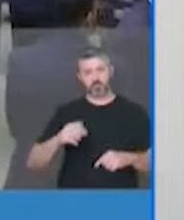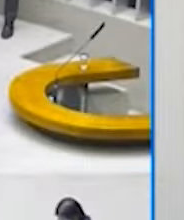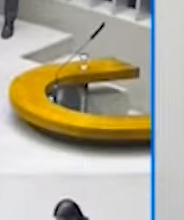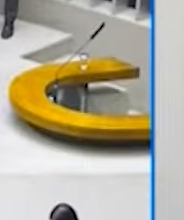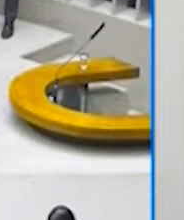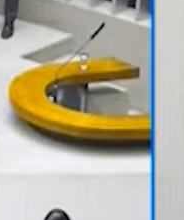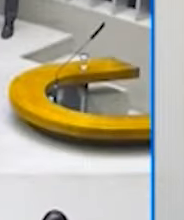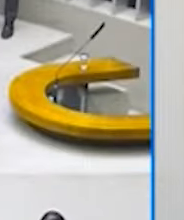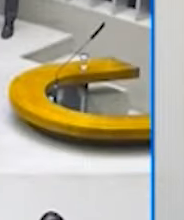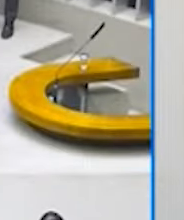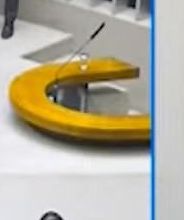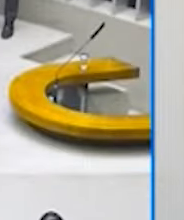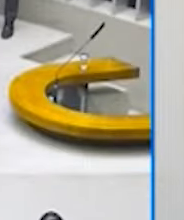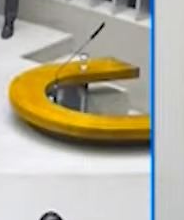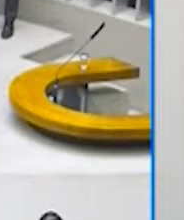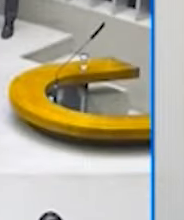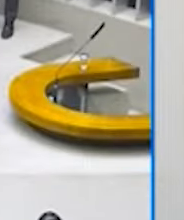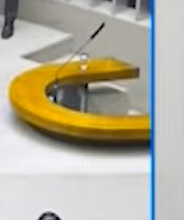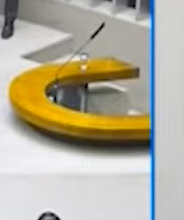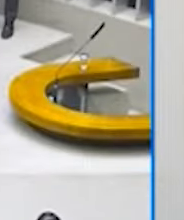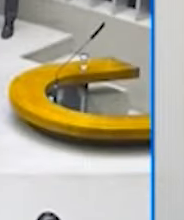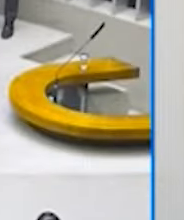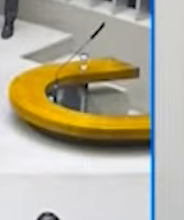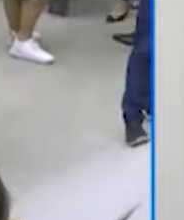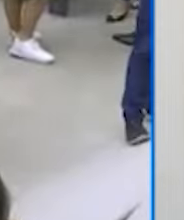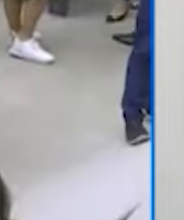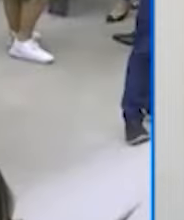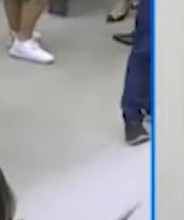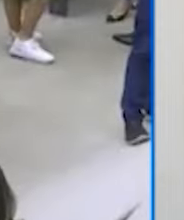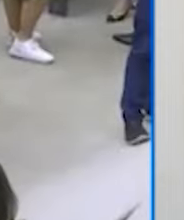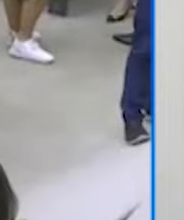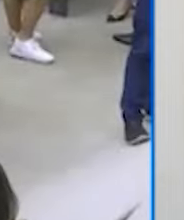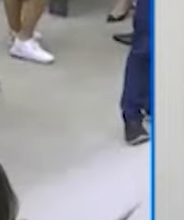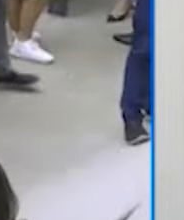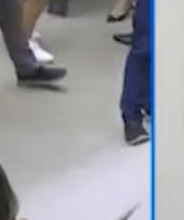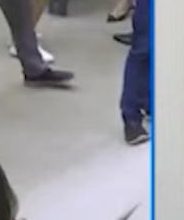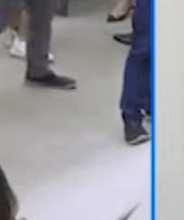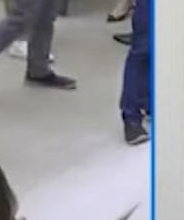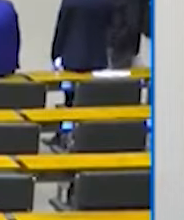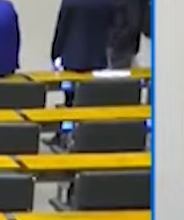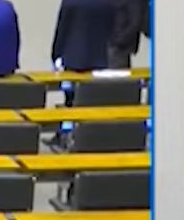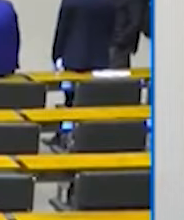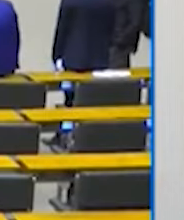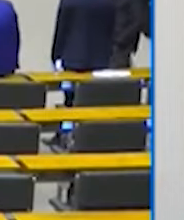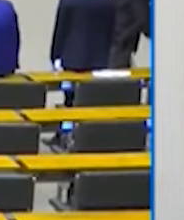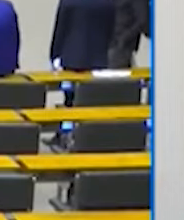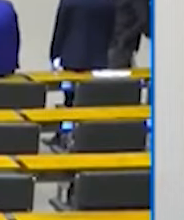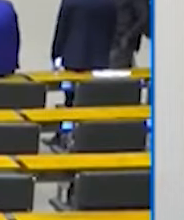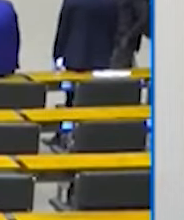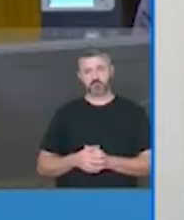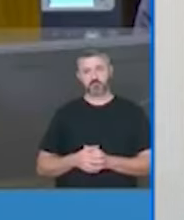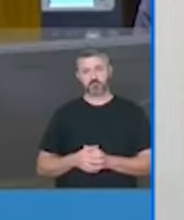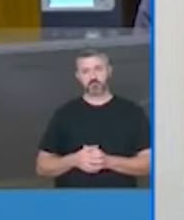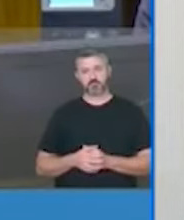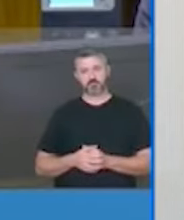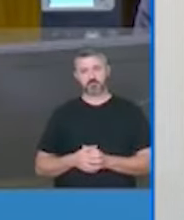meninas negras pobres. E só para você ter mais um dado aqui, que eu acho que dá para exemplificar